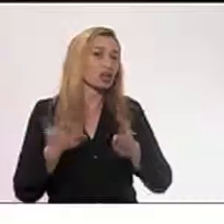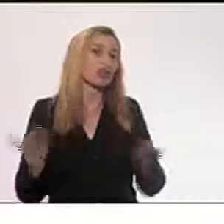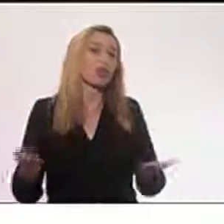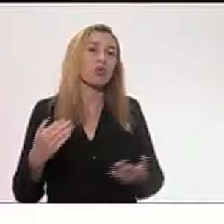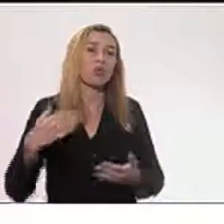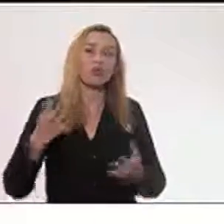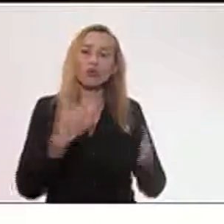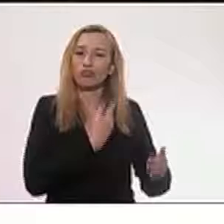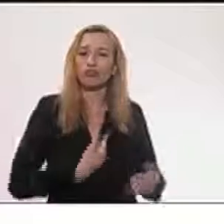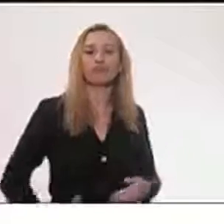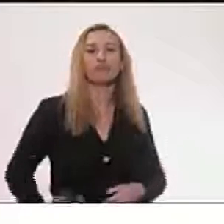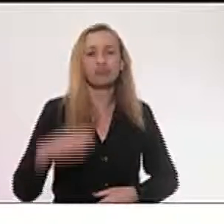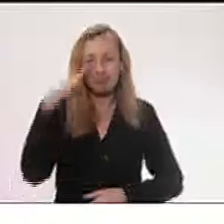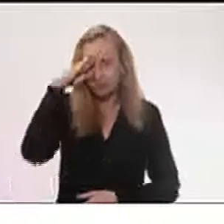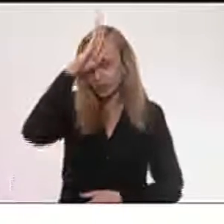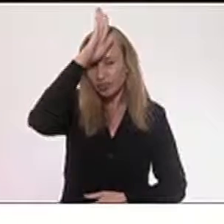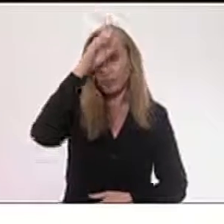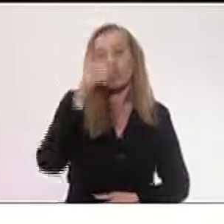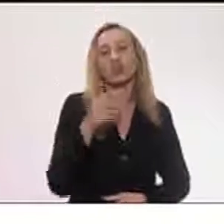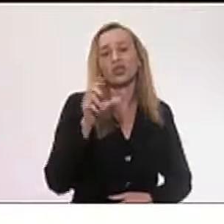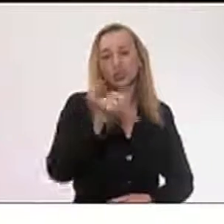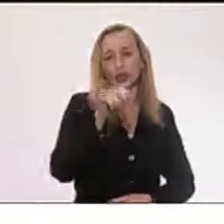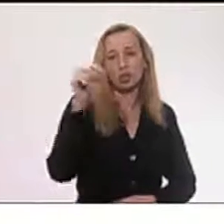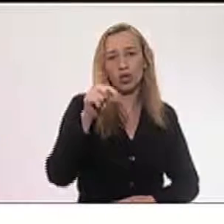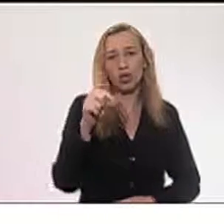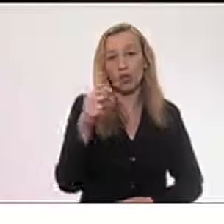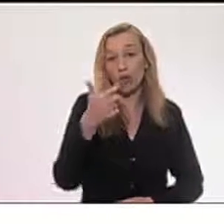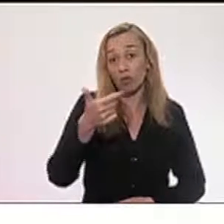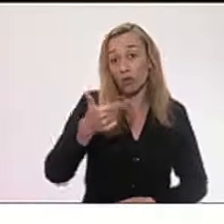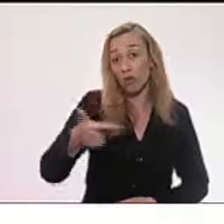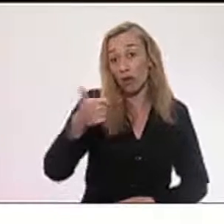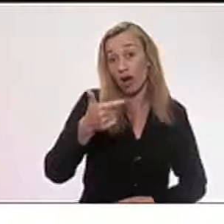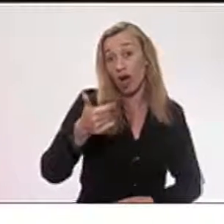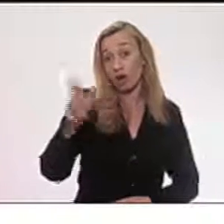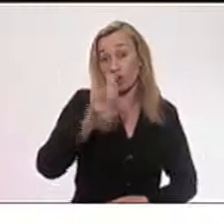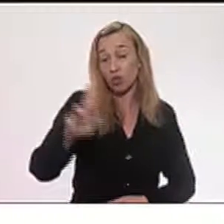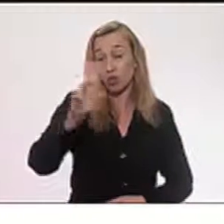Bolsonaro escolheu a arma ao livro.